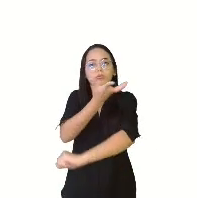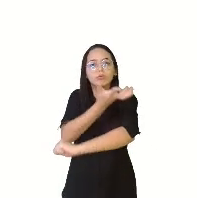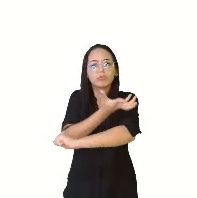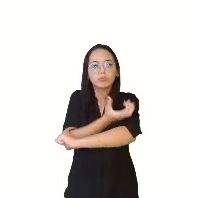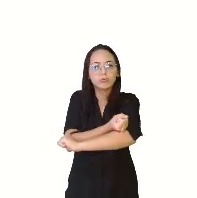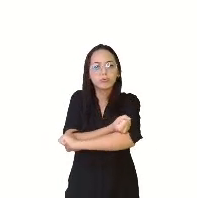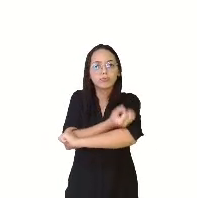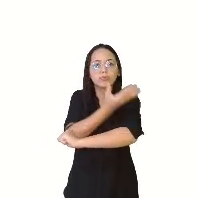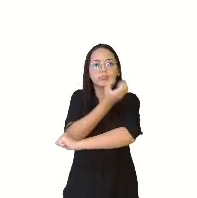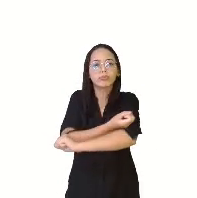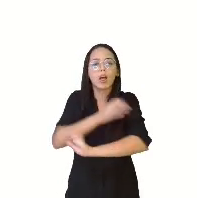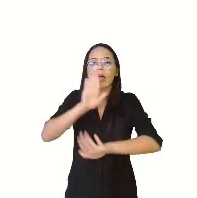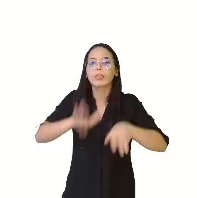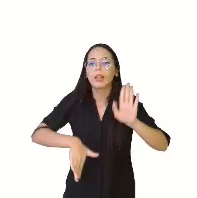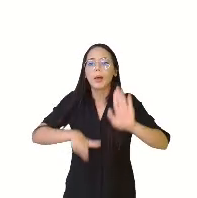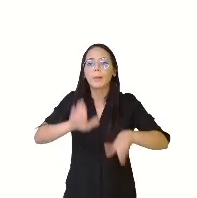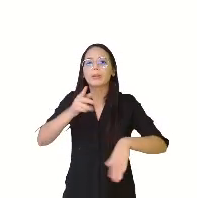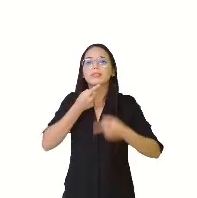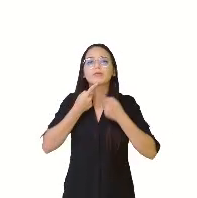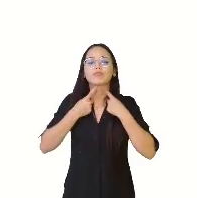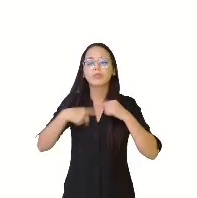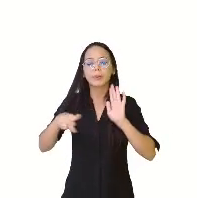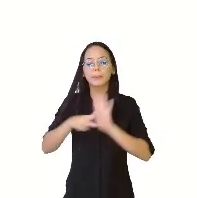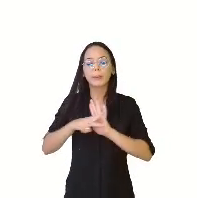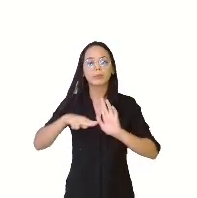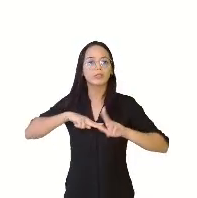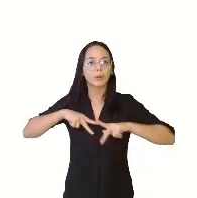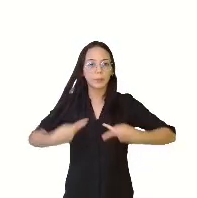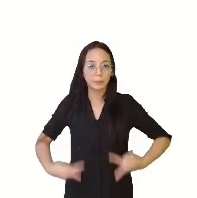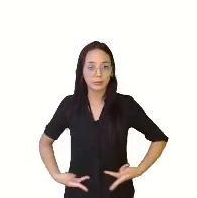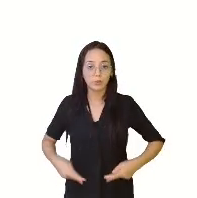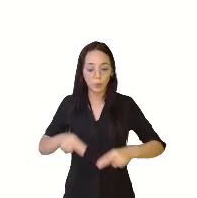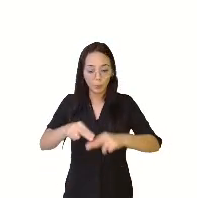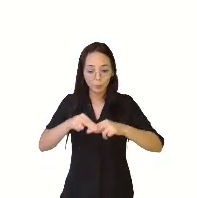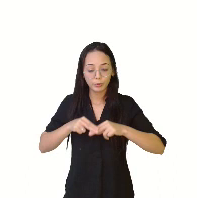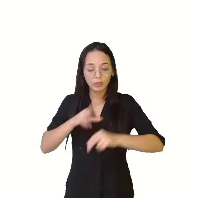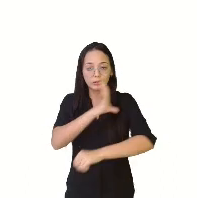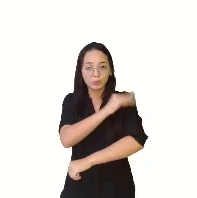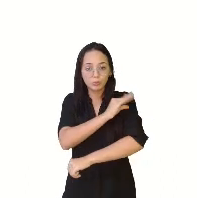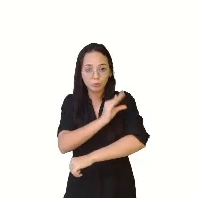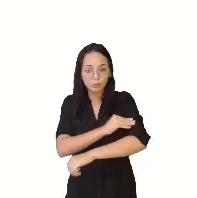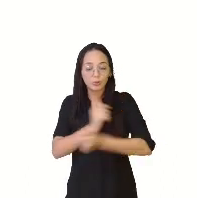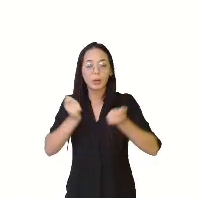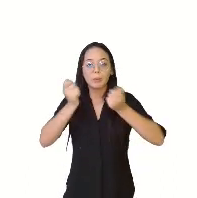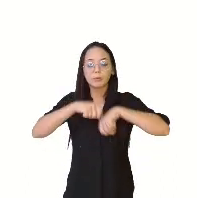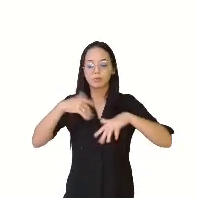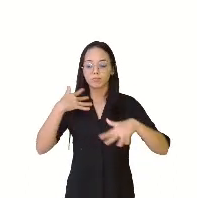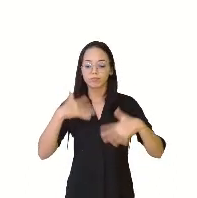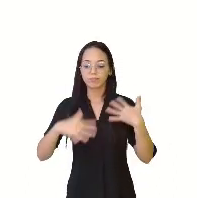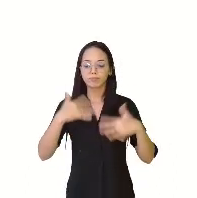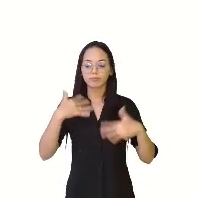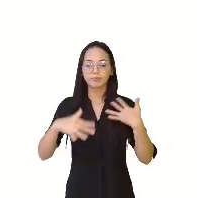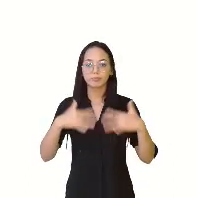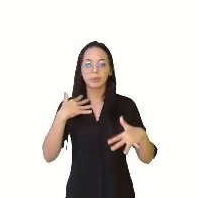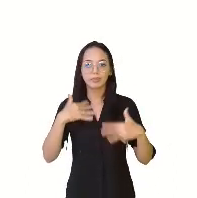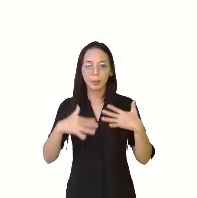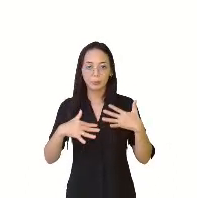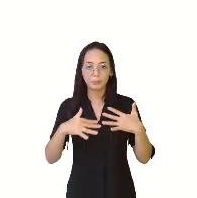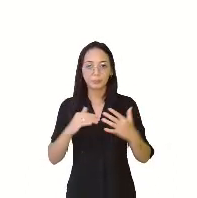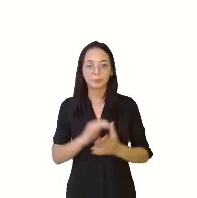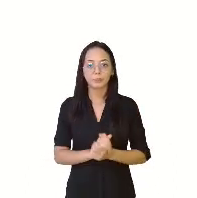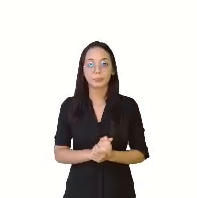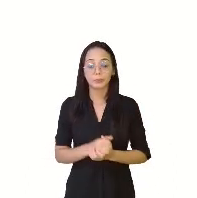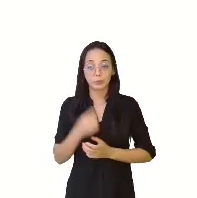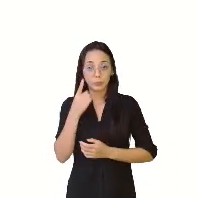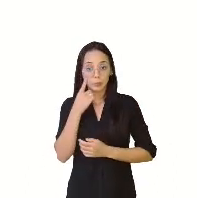seja, depende da vontade do ser humano. Por causa desses músculos é possível se movimentar. Quando